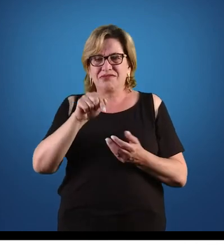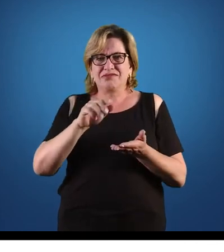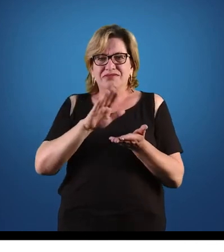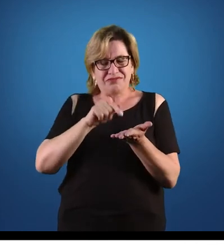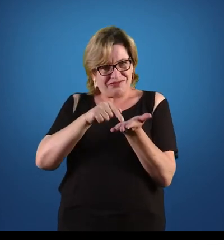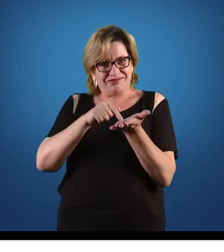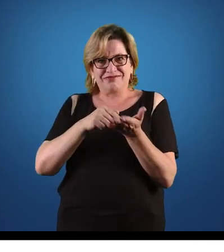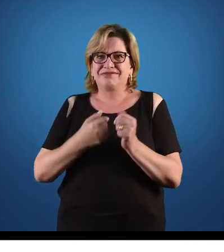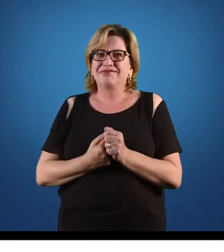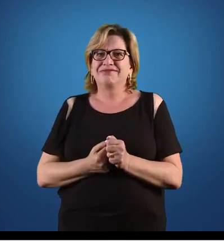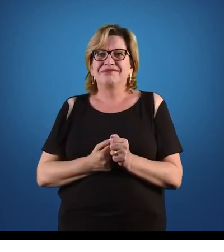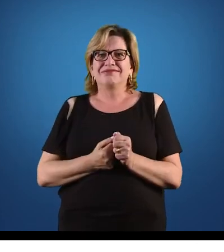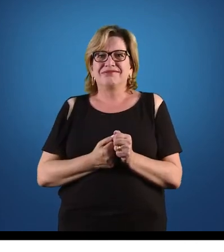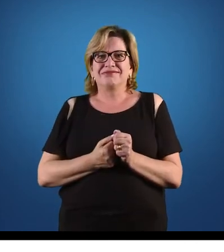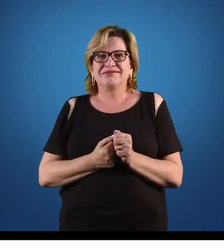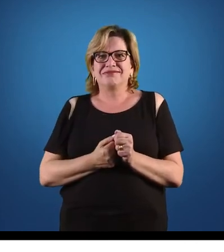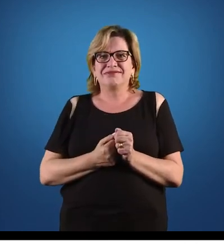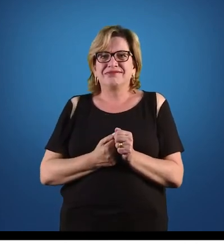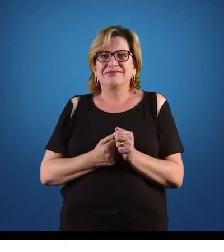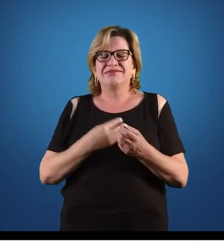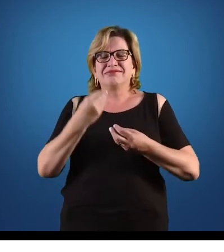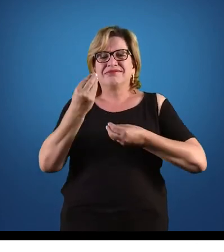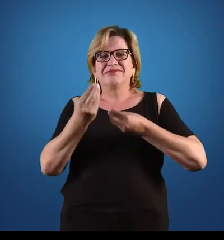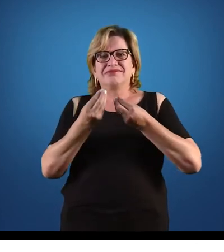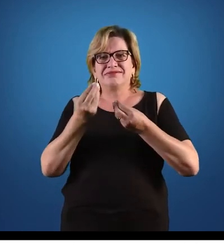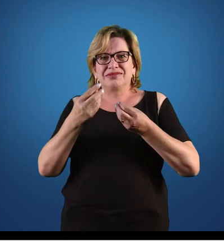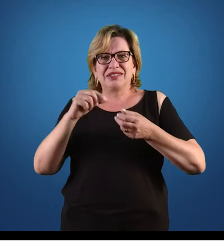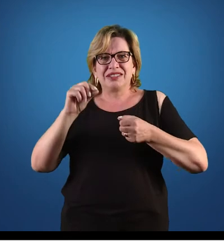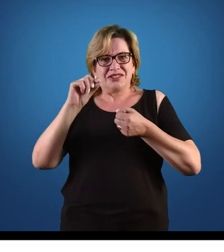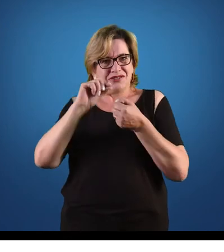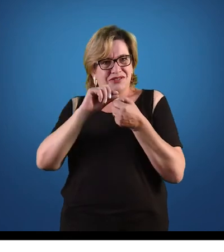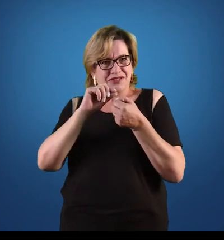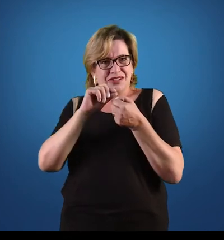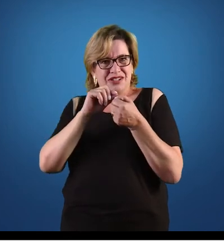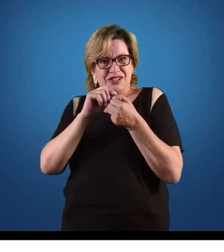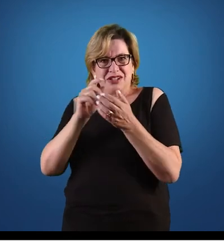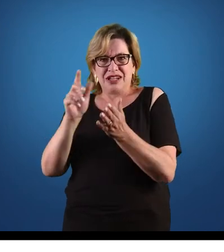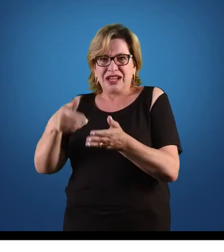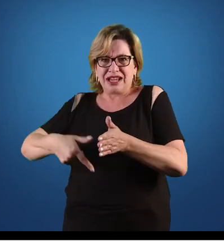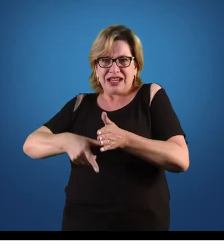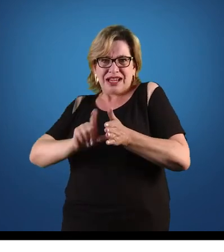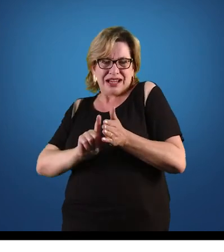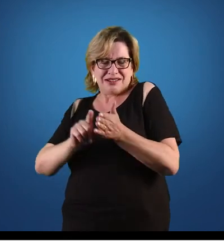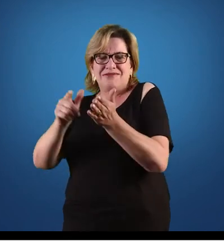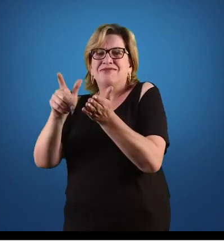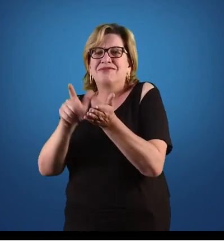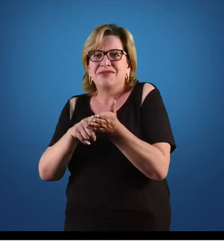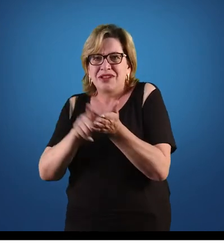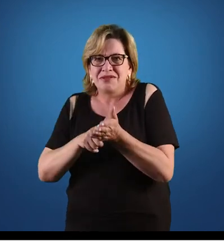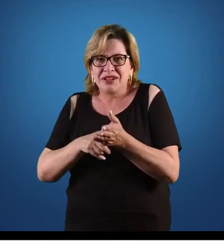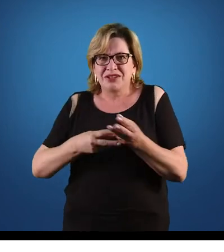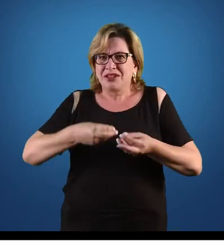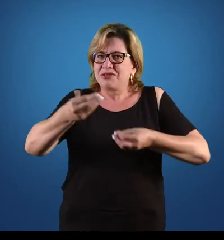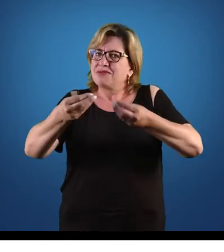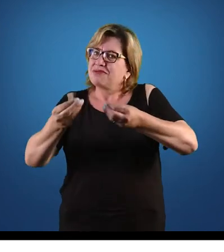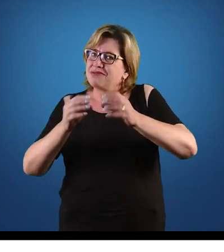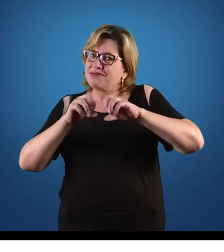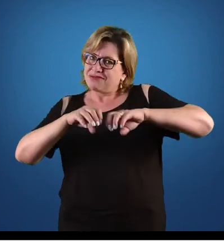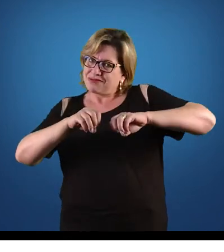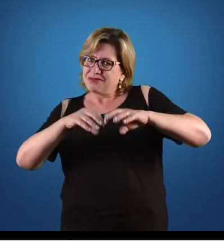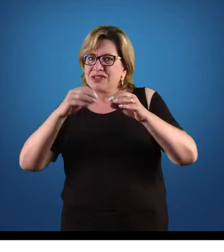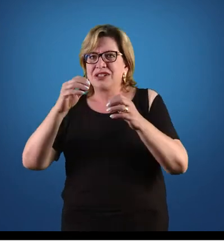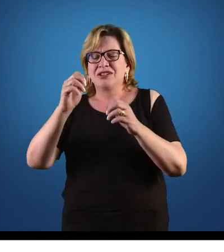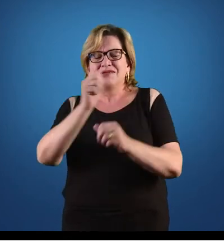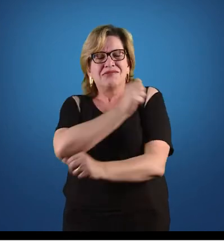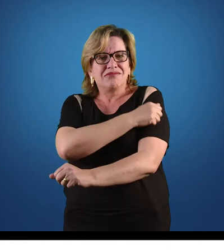ok? Seria esse detalhe. Eu faço já moldes em papel e deixo eles prontos, porque eu trabalho com os alunos também, né? Com